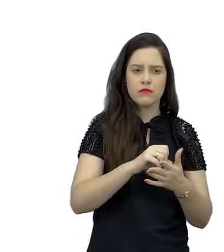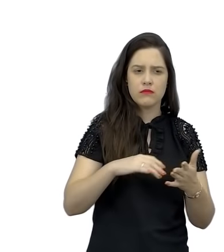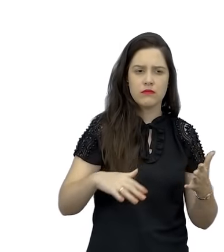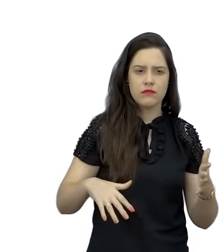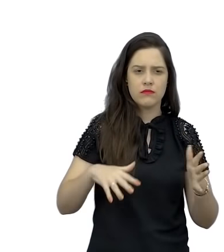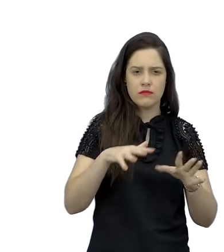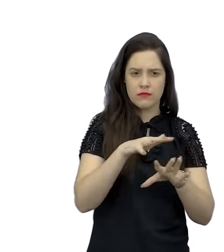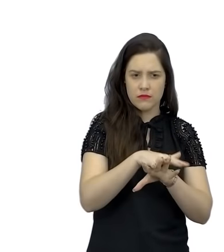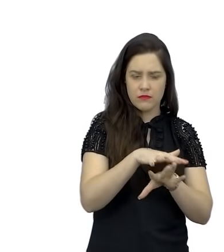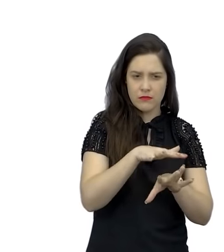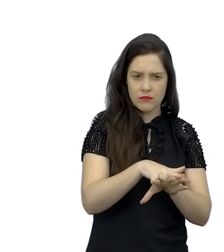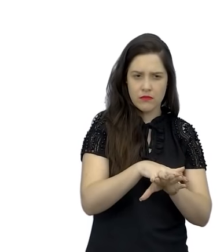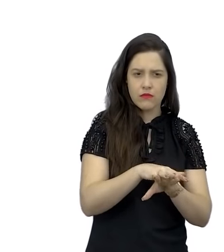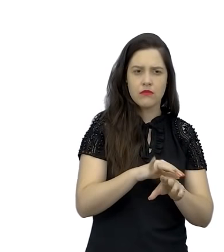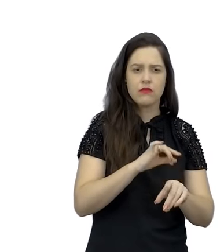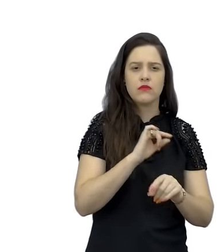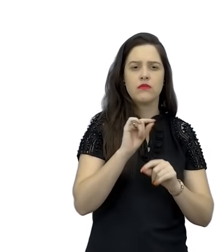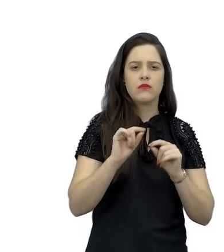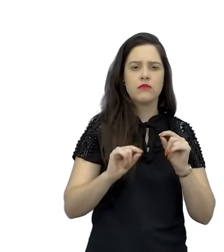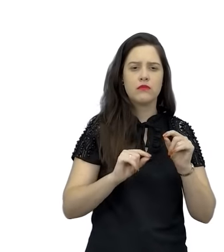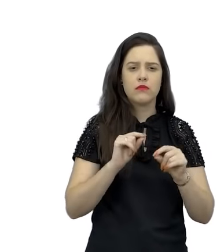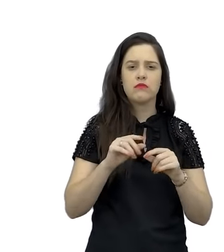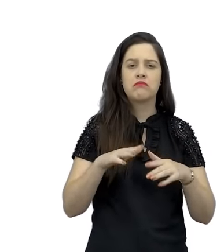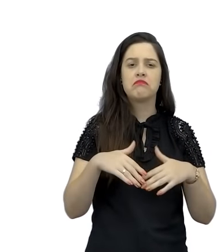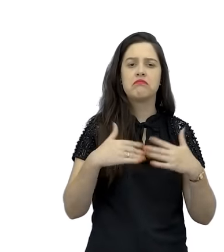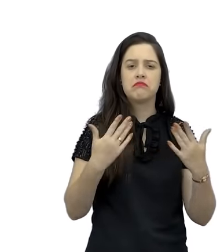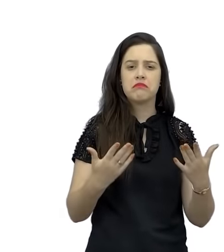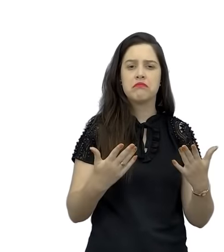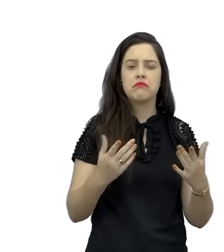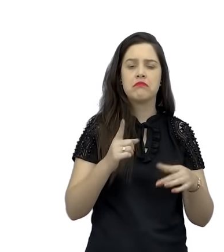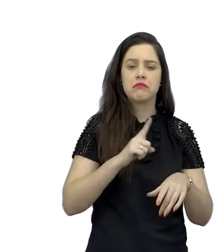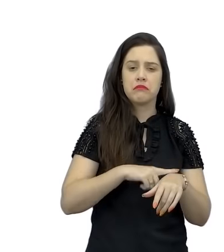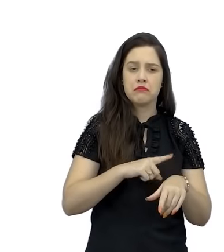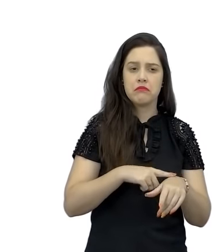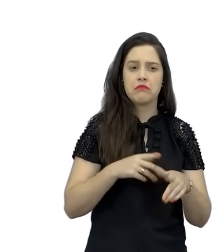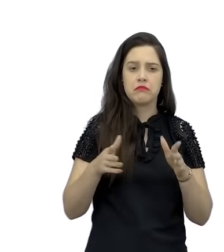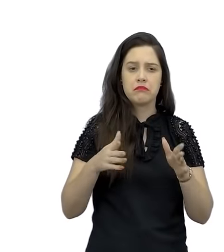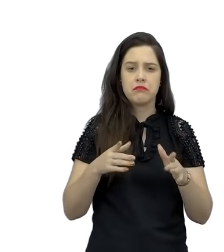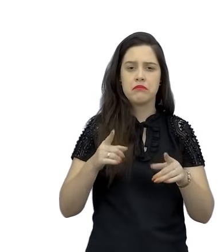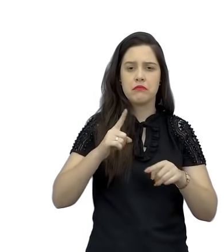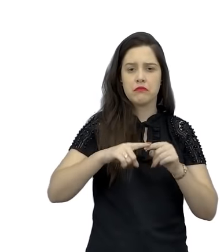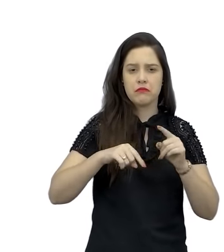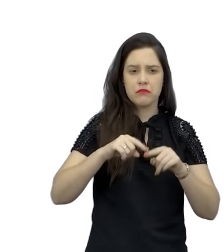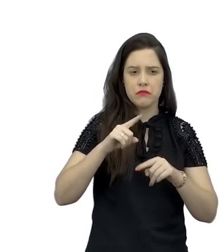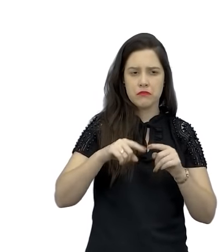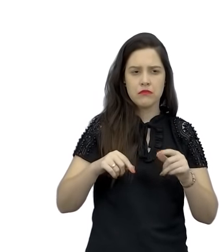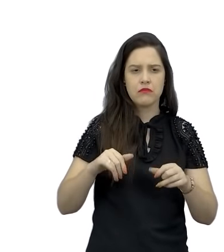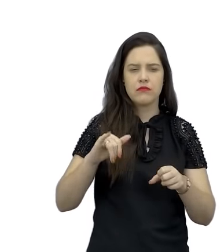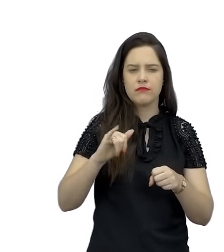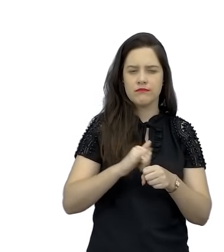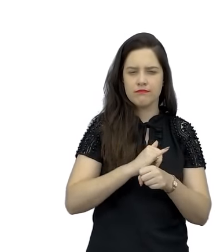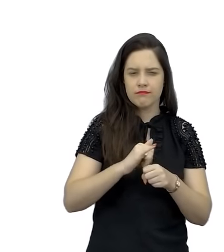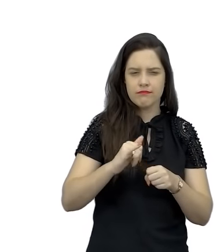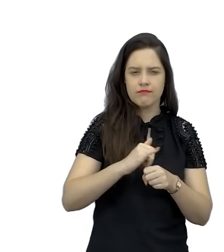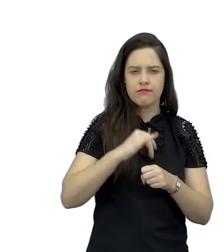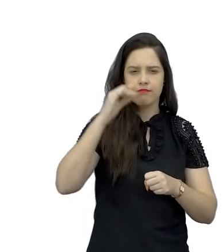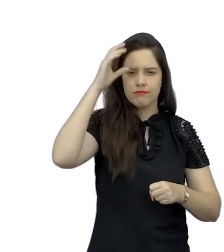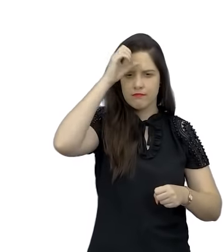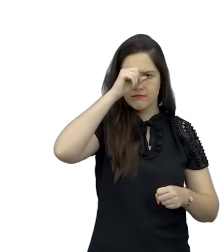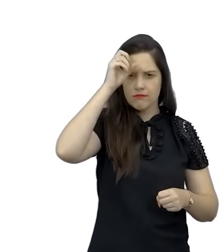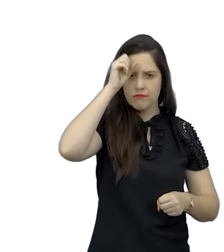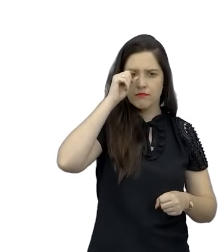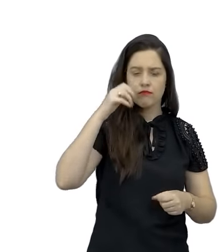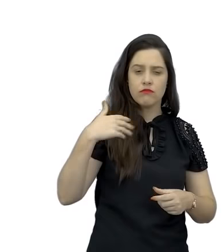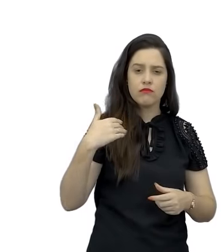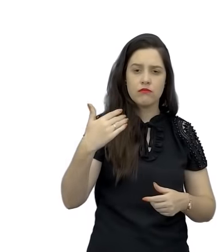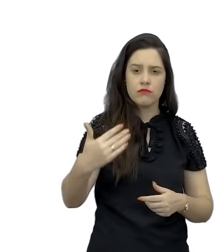atividade matemática, motivo pelo qual são, ao mesmo tempo, objeto e estratégia para a